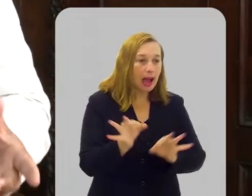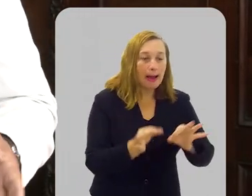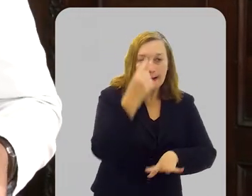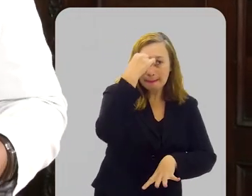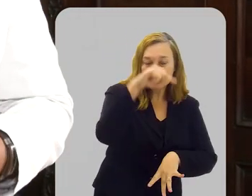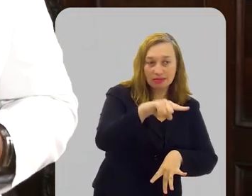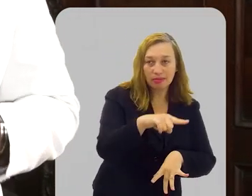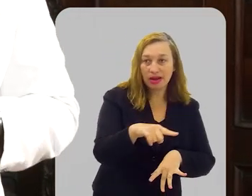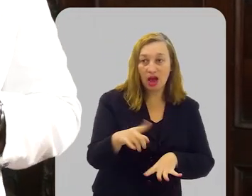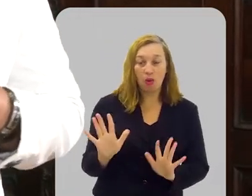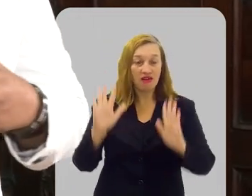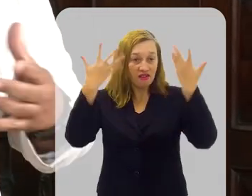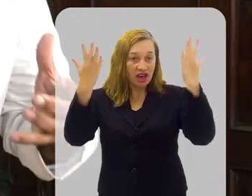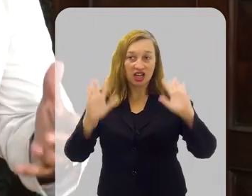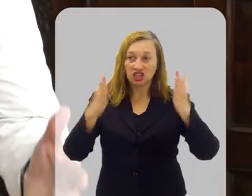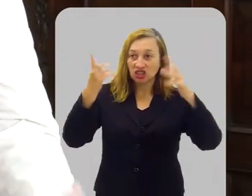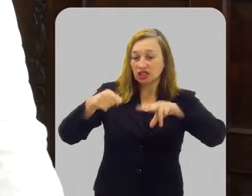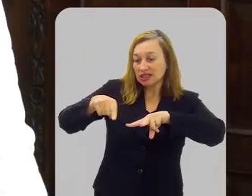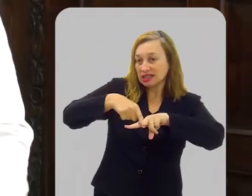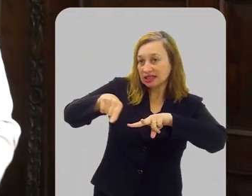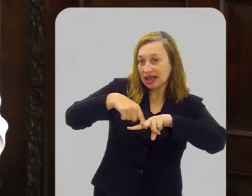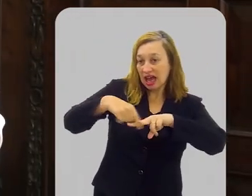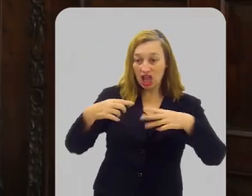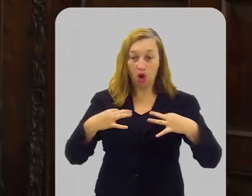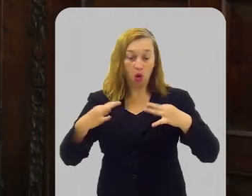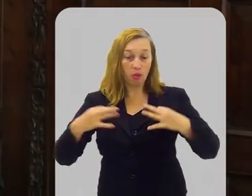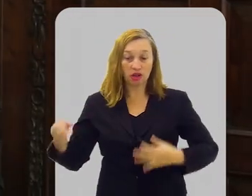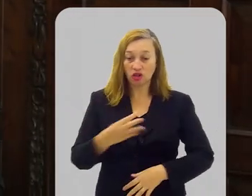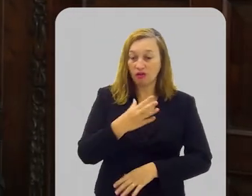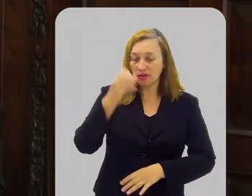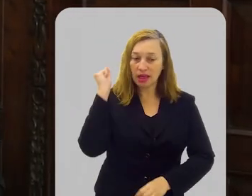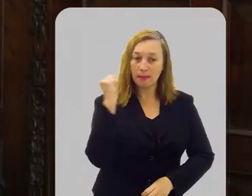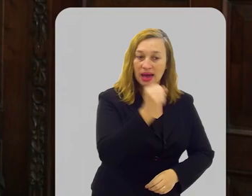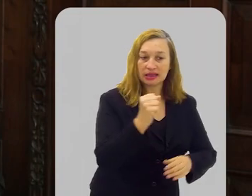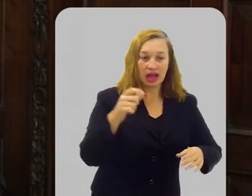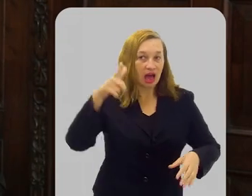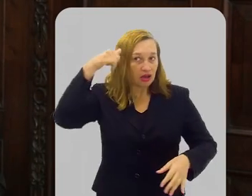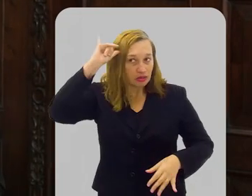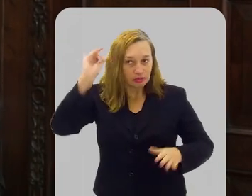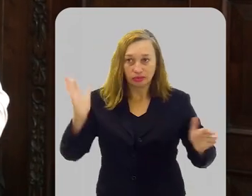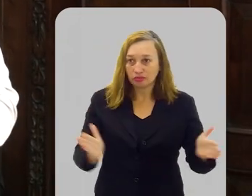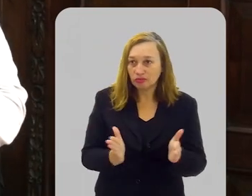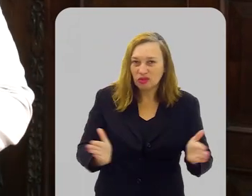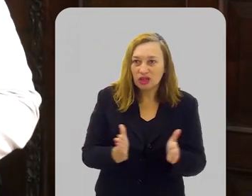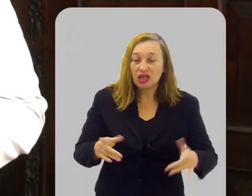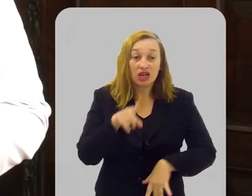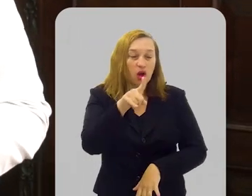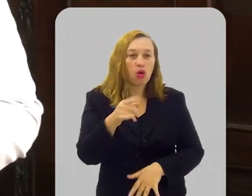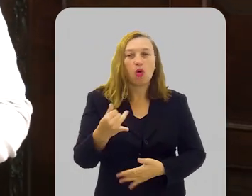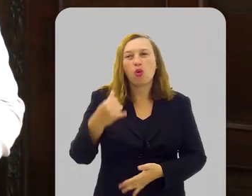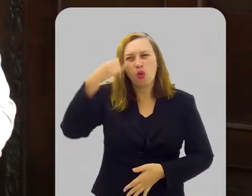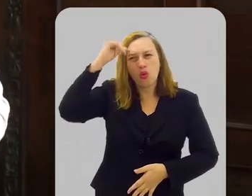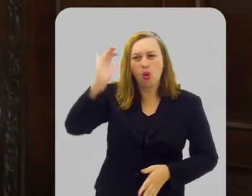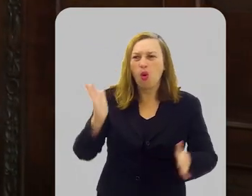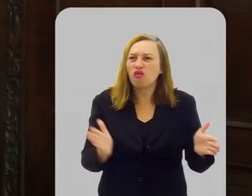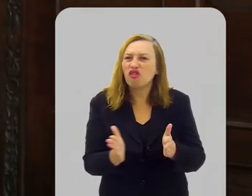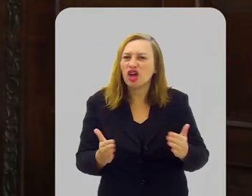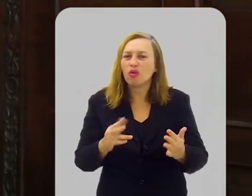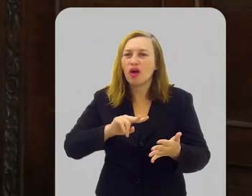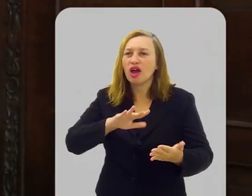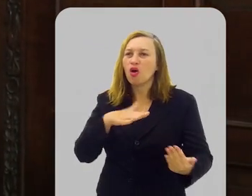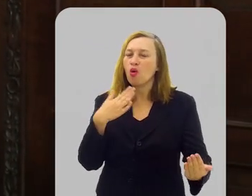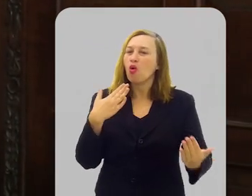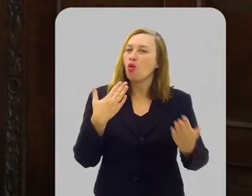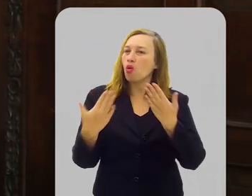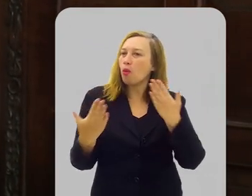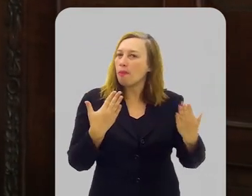uma festa, roupas novas, sandália e manda matar um novilho. O que significa que aquele novilho era o sacrifício